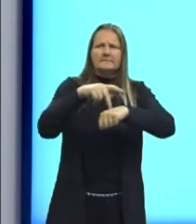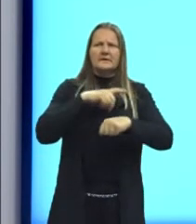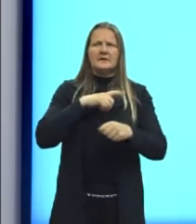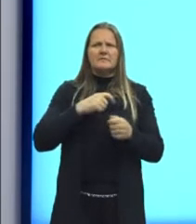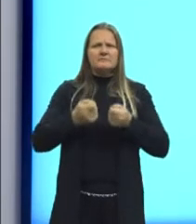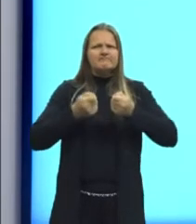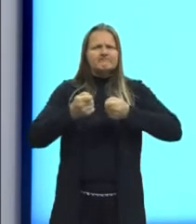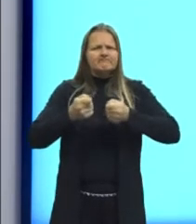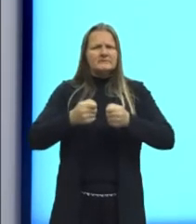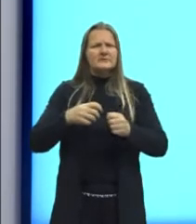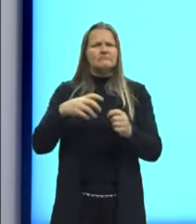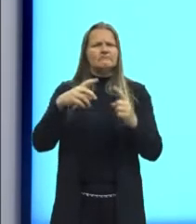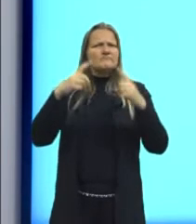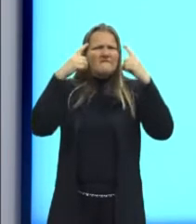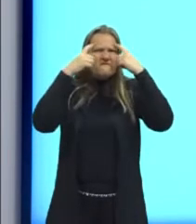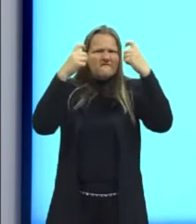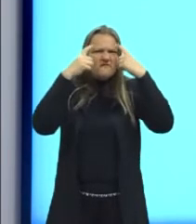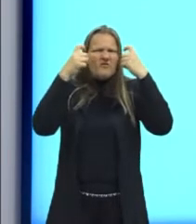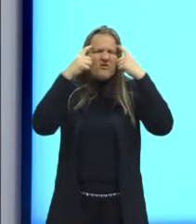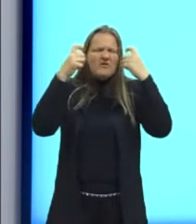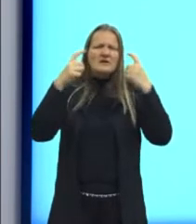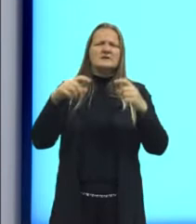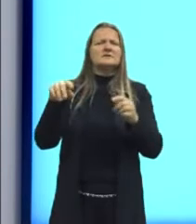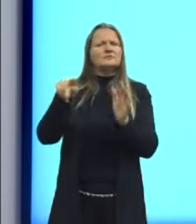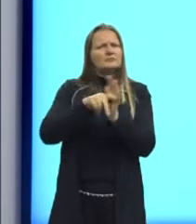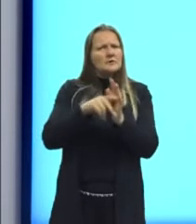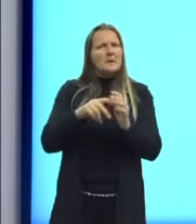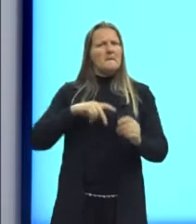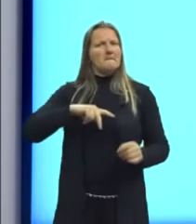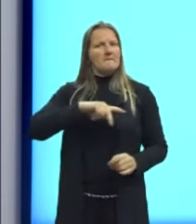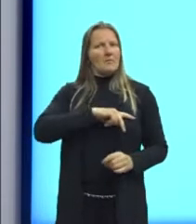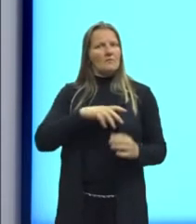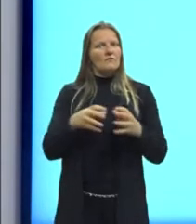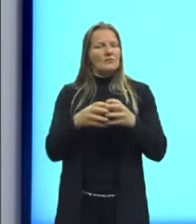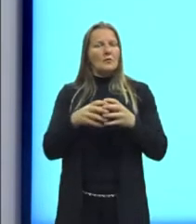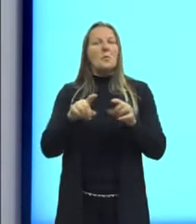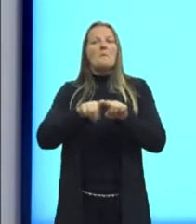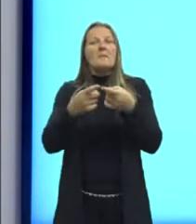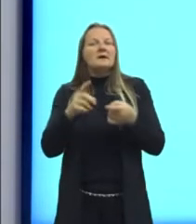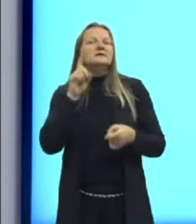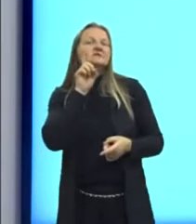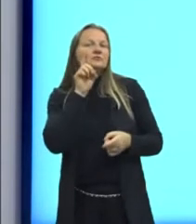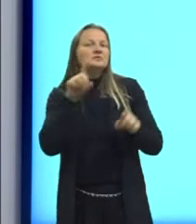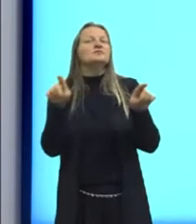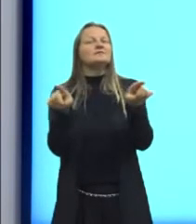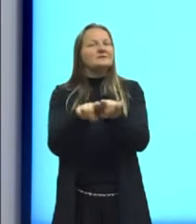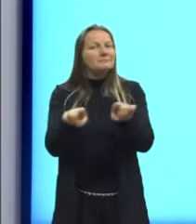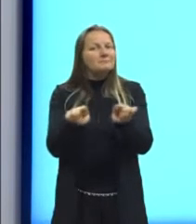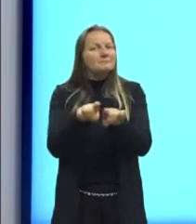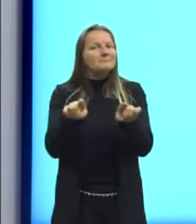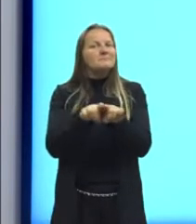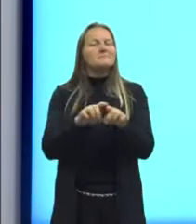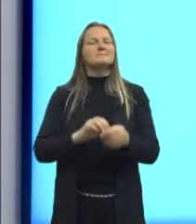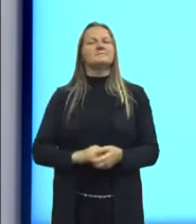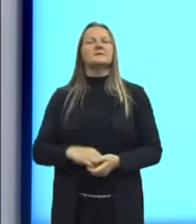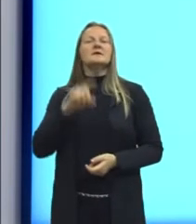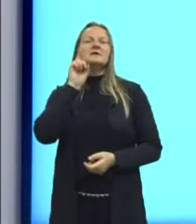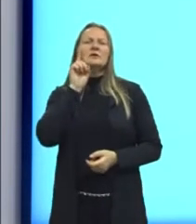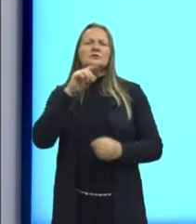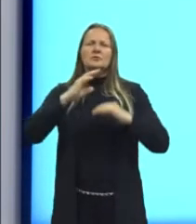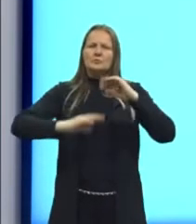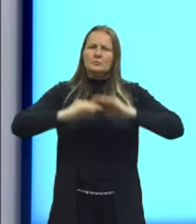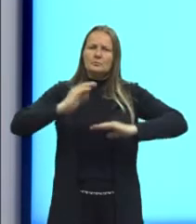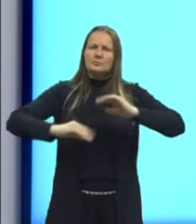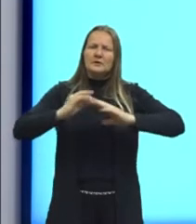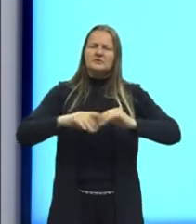truculenta com as pessoas deles né praticou tudo isso mas os Estados Unidos também e os Estados Unidos praticou